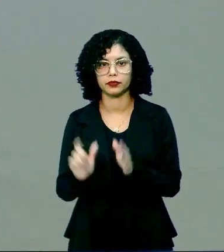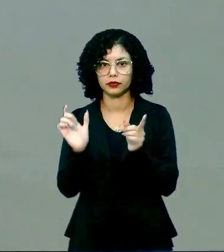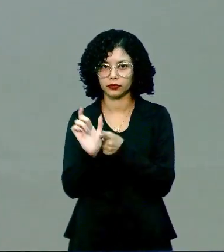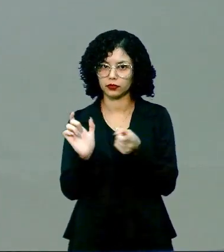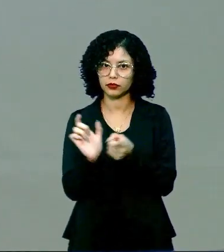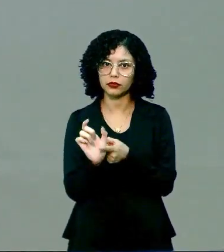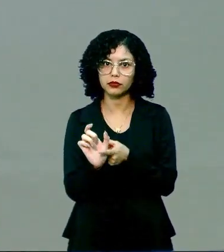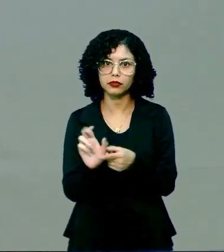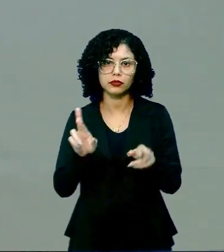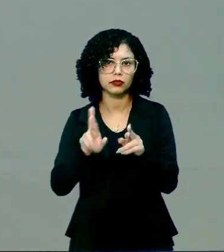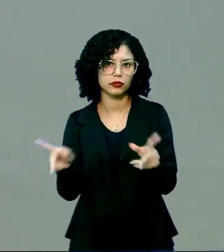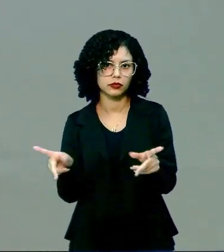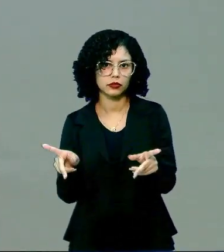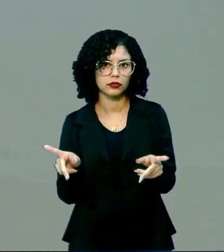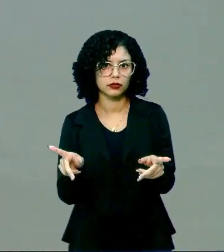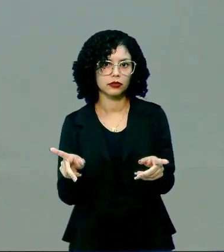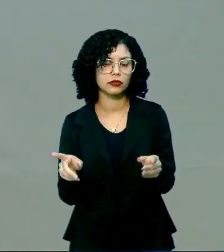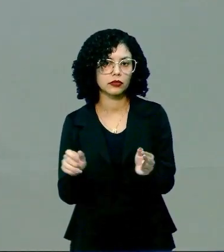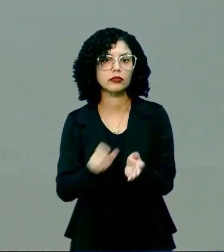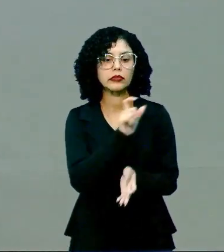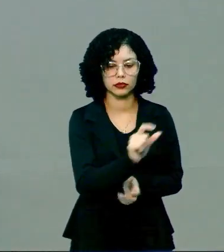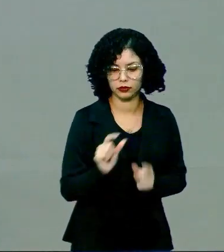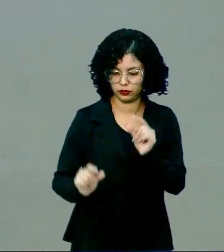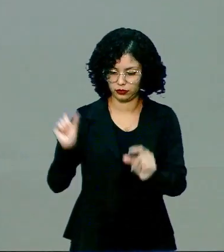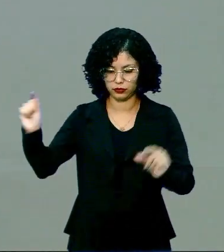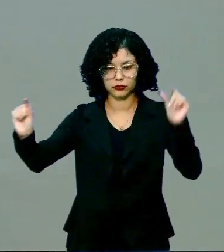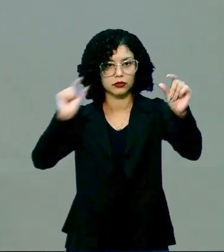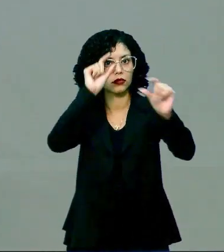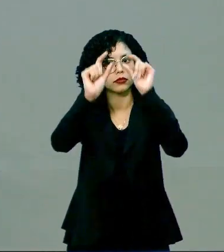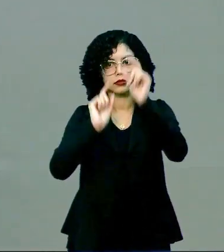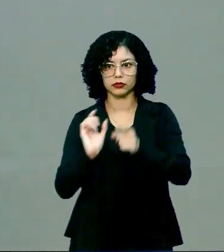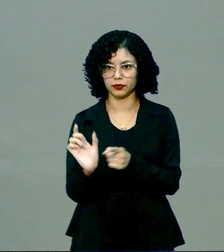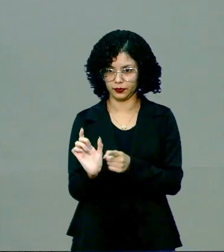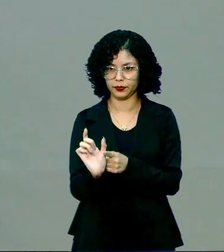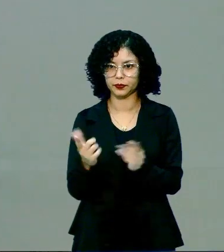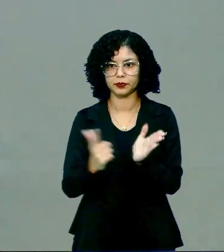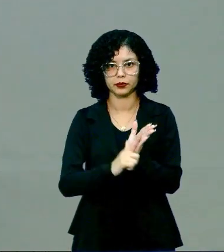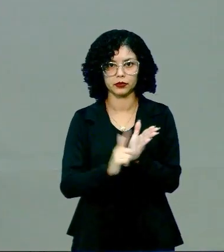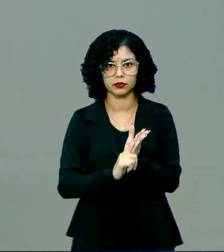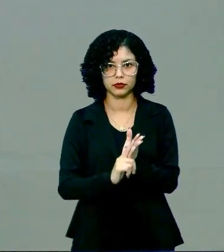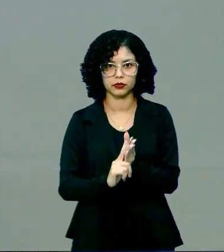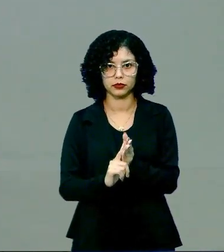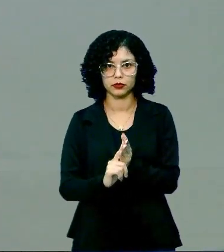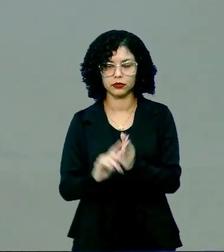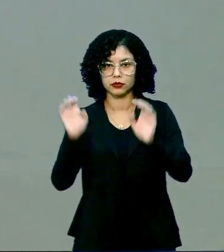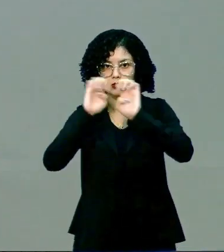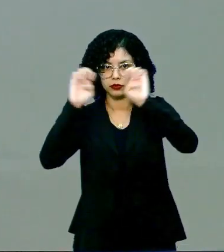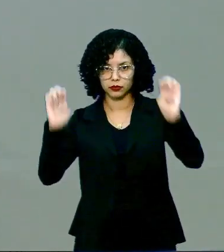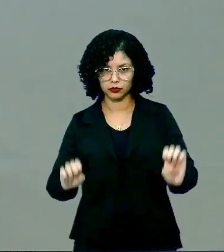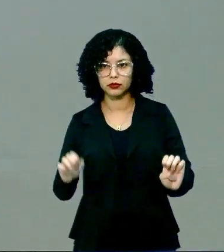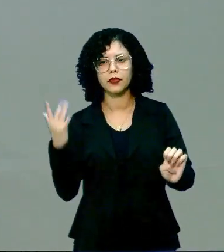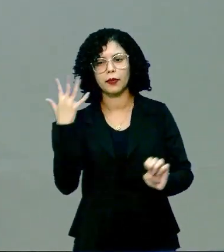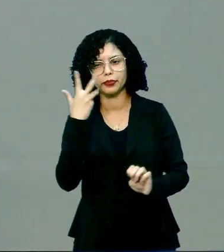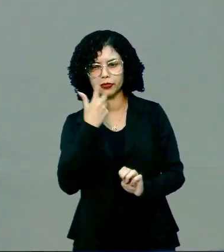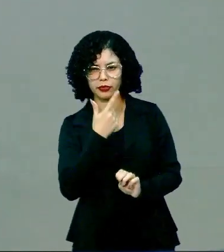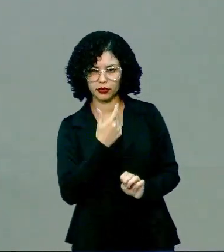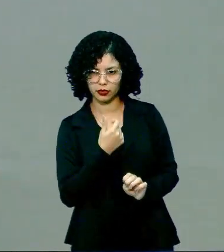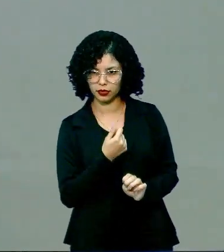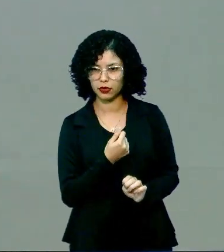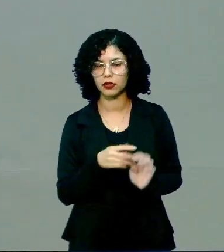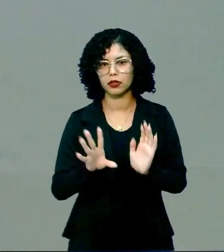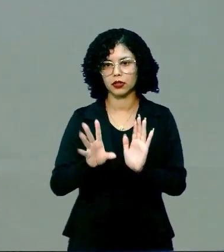as palavras, elas são distribuídas na folha de papel. Quer dizer, eu não tenho mais aquela estrutura